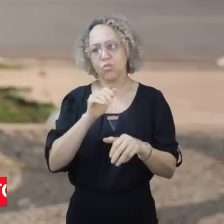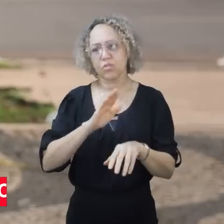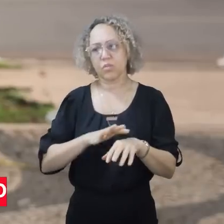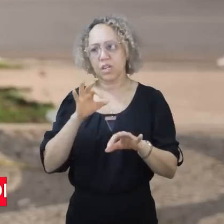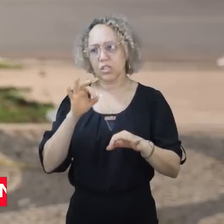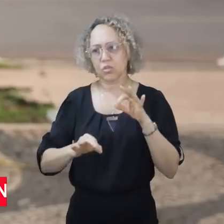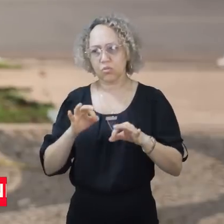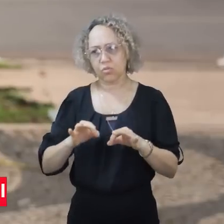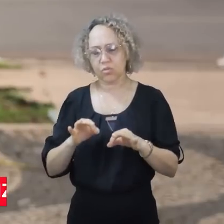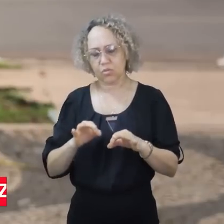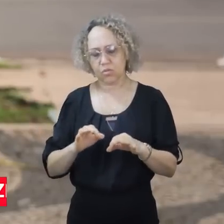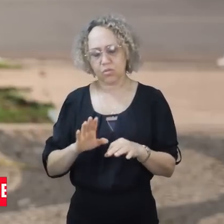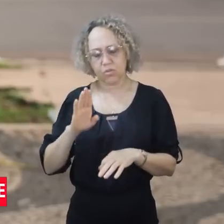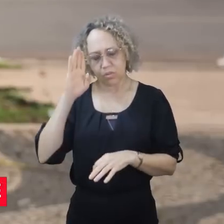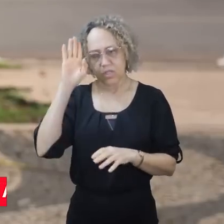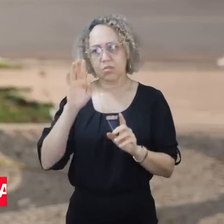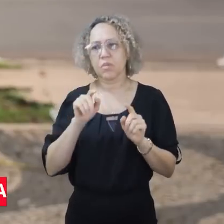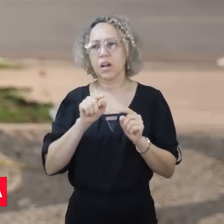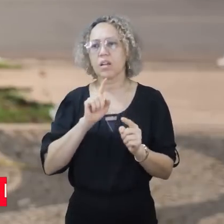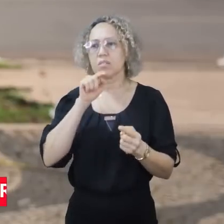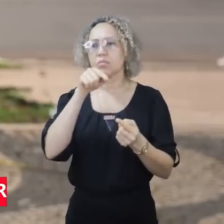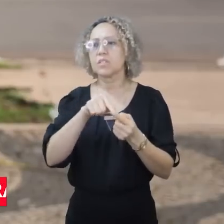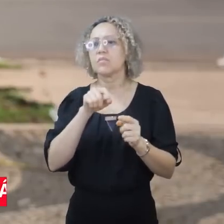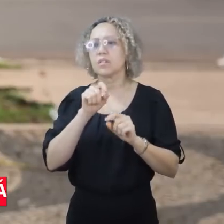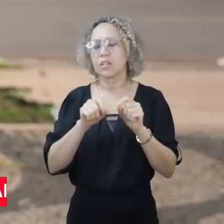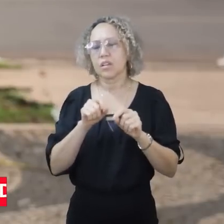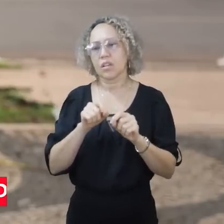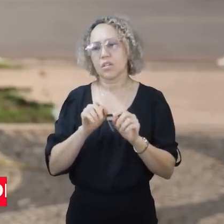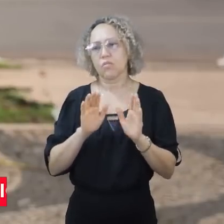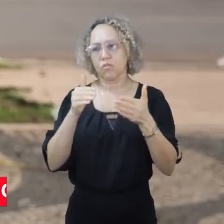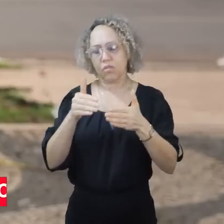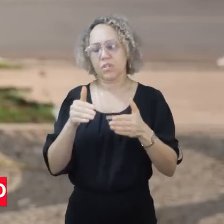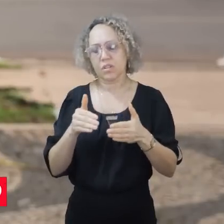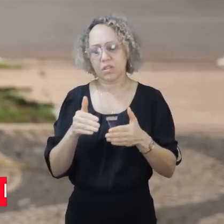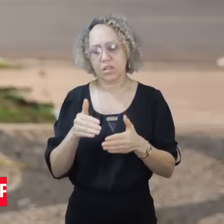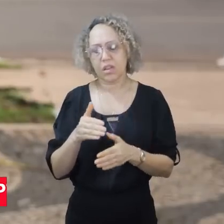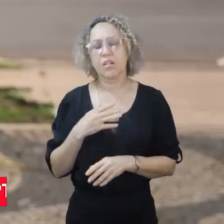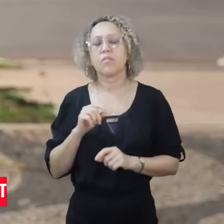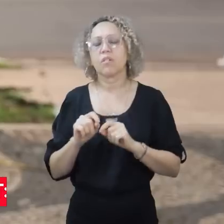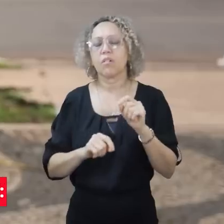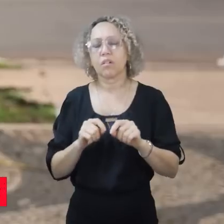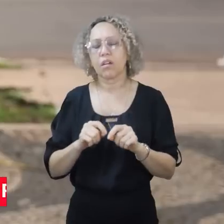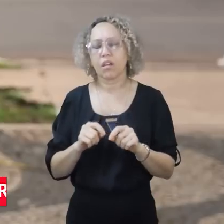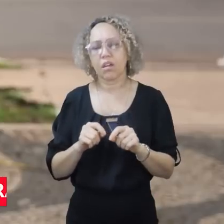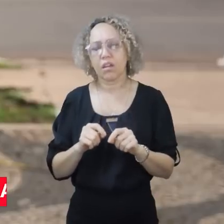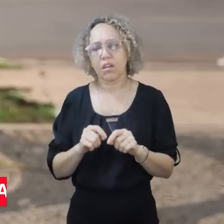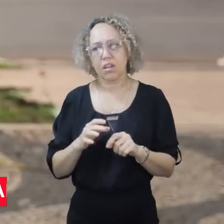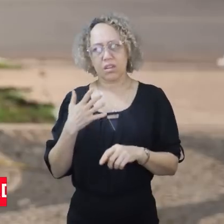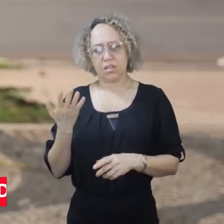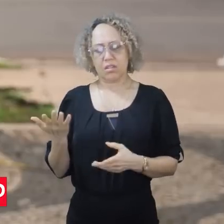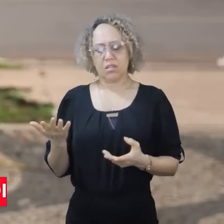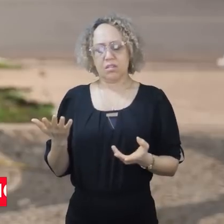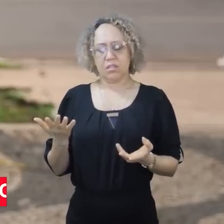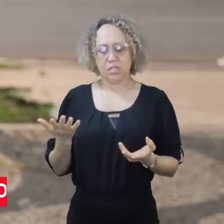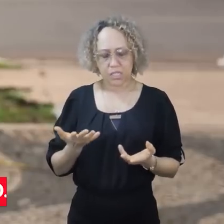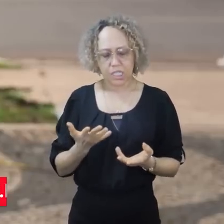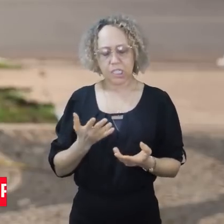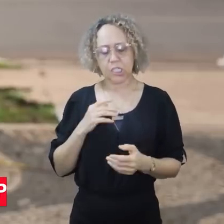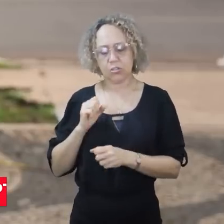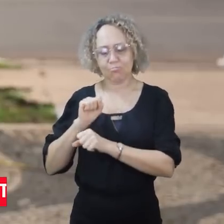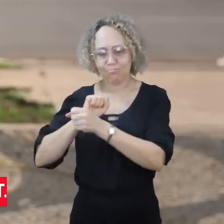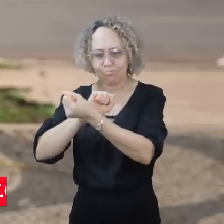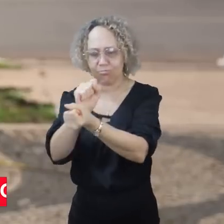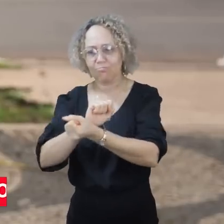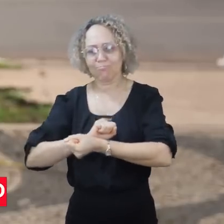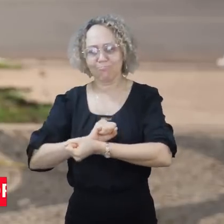da edição deste ano do Fórum foi o apelo por reparações históricas diante dos impactos persistentes da escravidão e